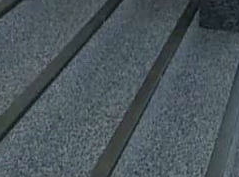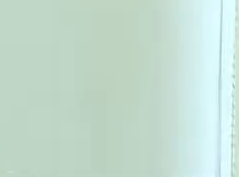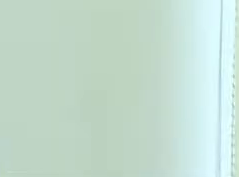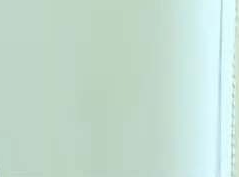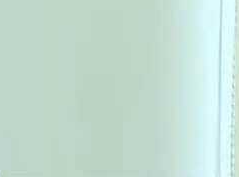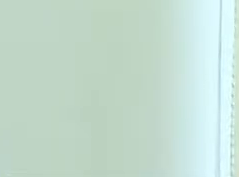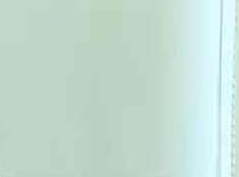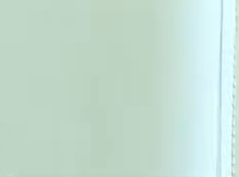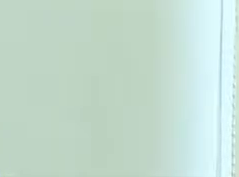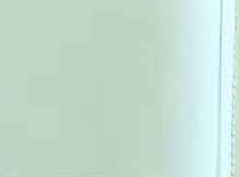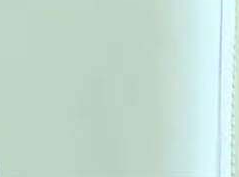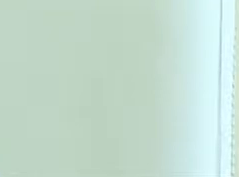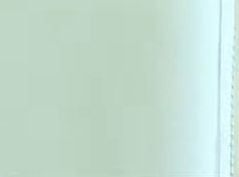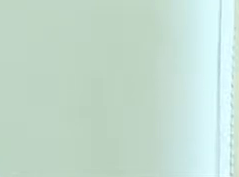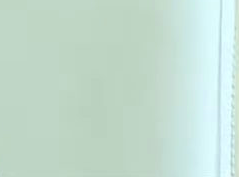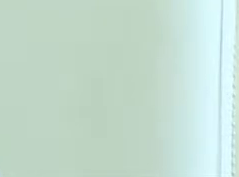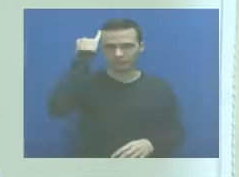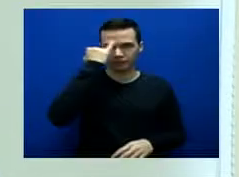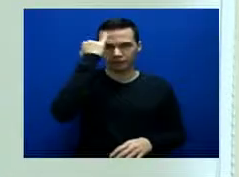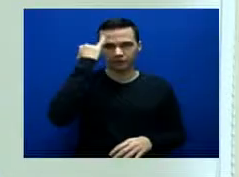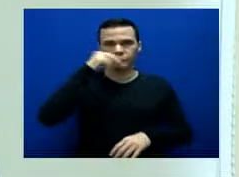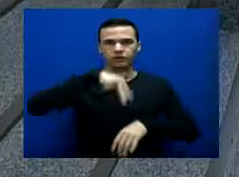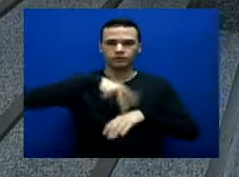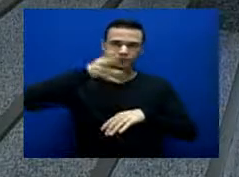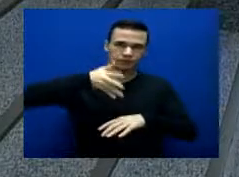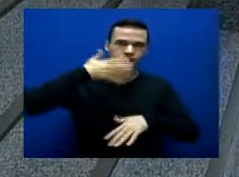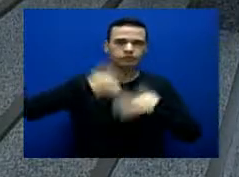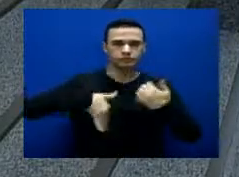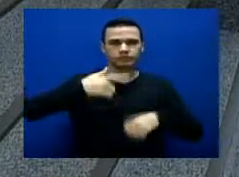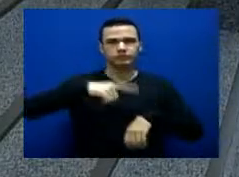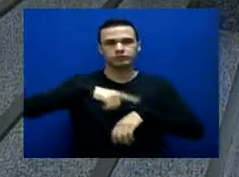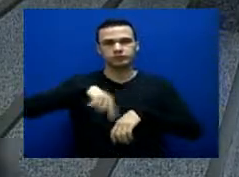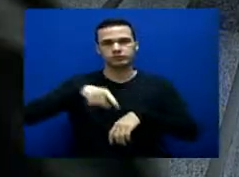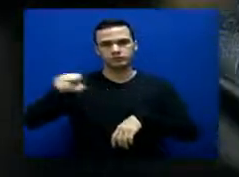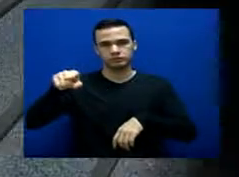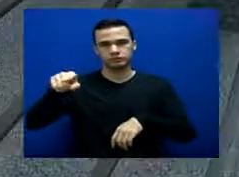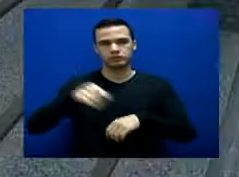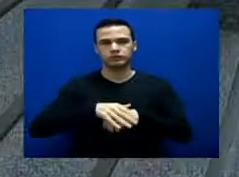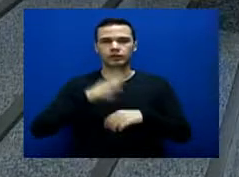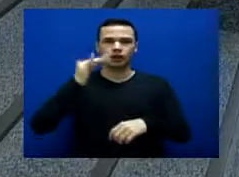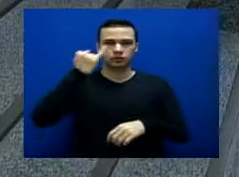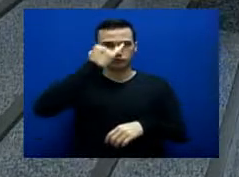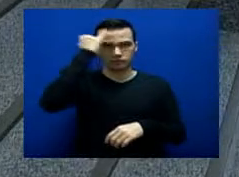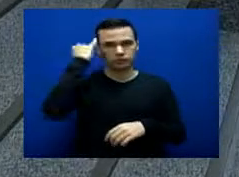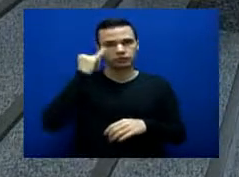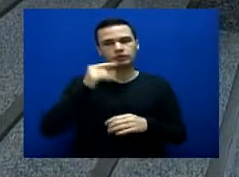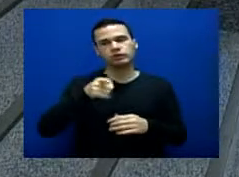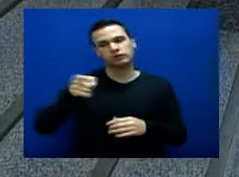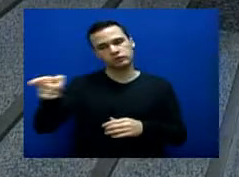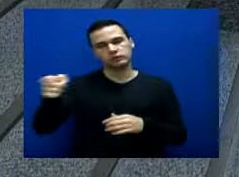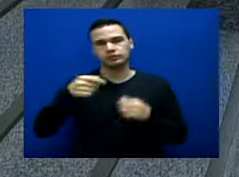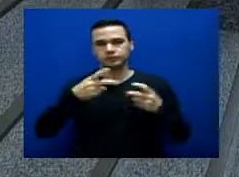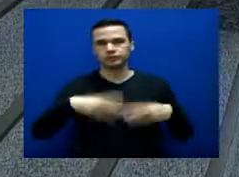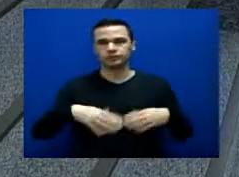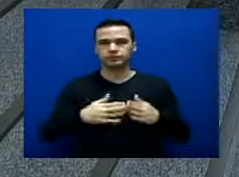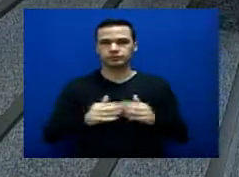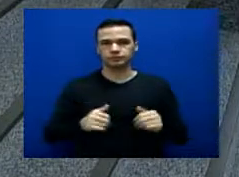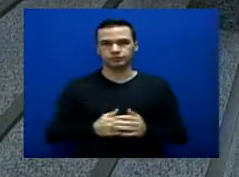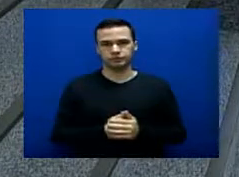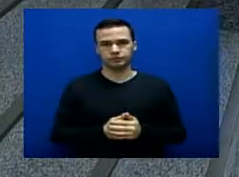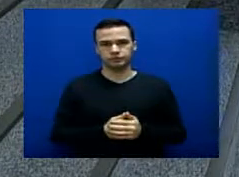Pessoal, vamos ouvir a posição do vereador Irineu. Tem vereador na tribuna e vereador com a parte. Vereador Irineu, que pedir a Vossa Excelência o bom senso? Olha